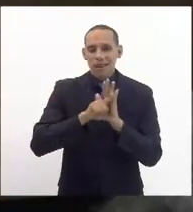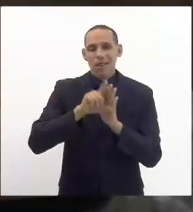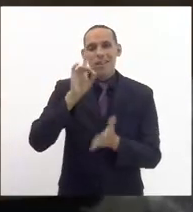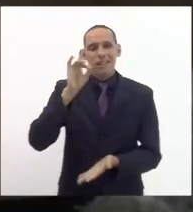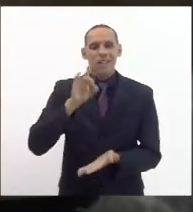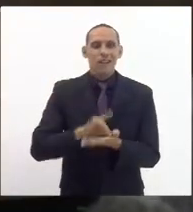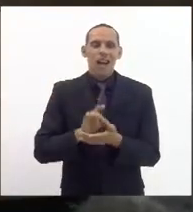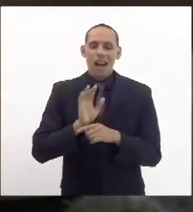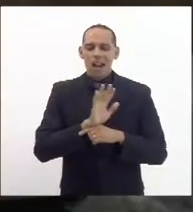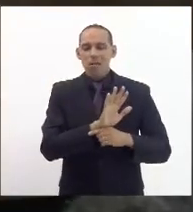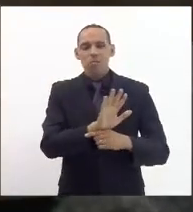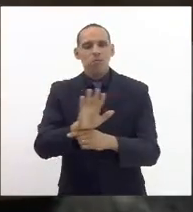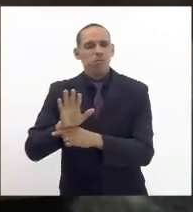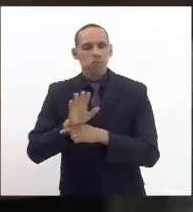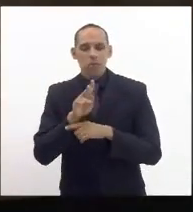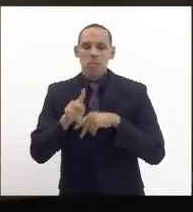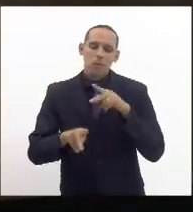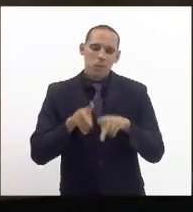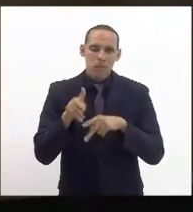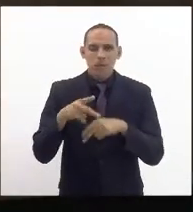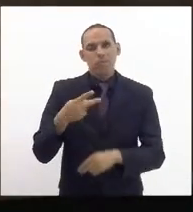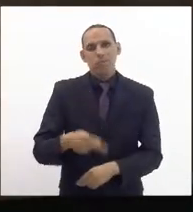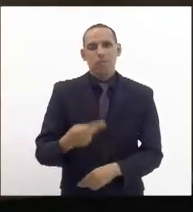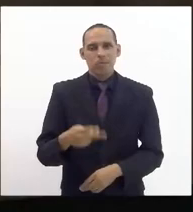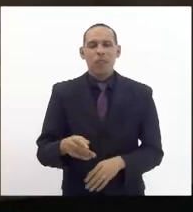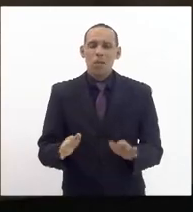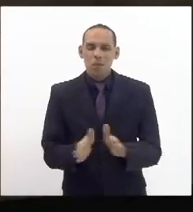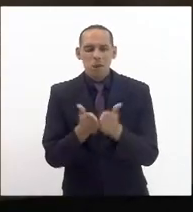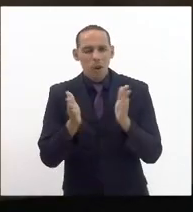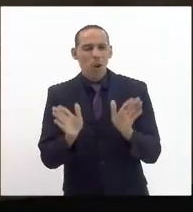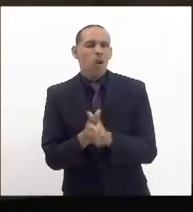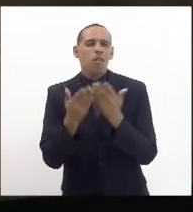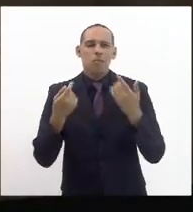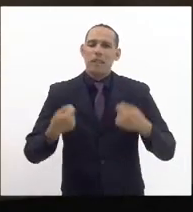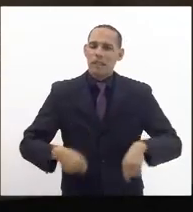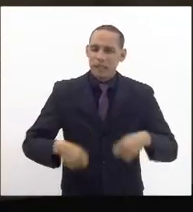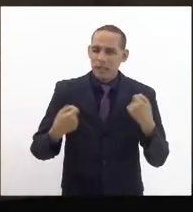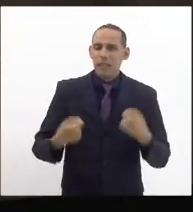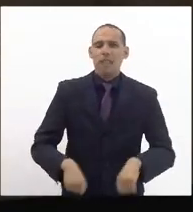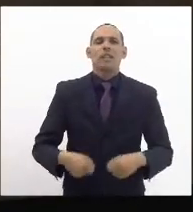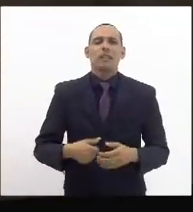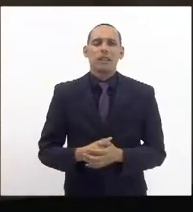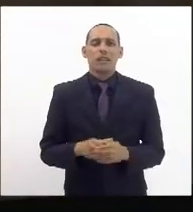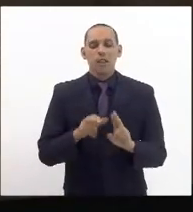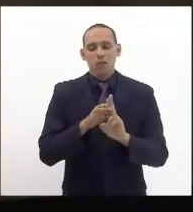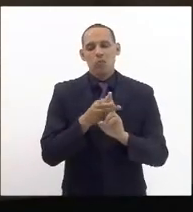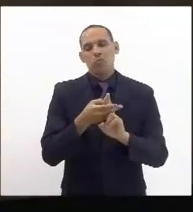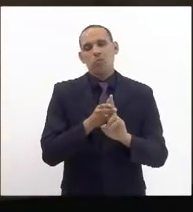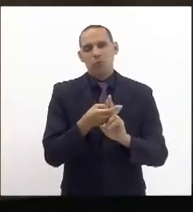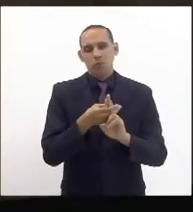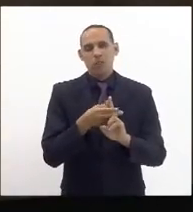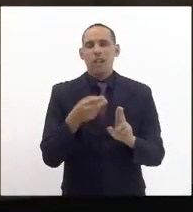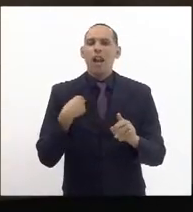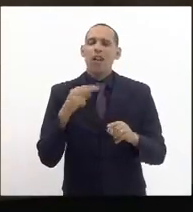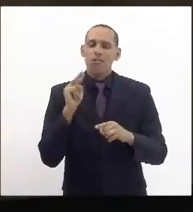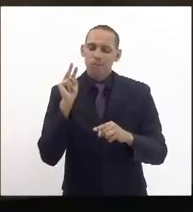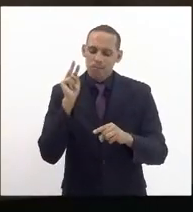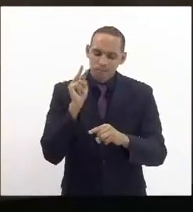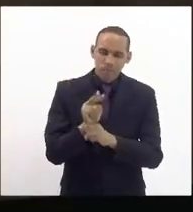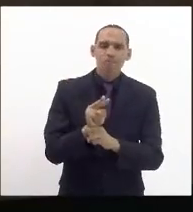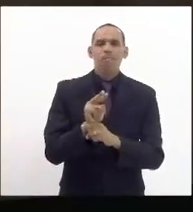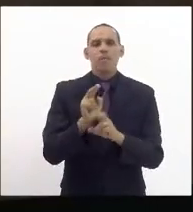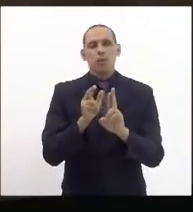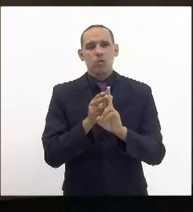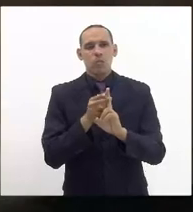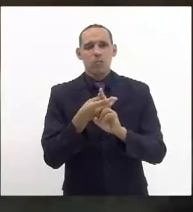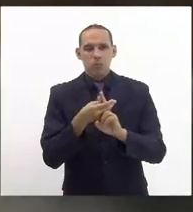venha beneficiar a nossa população pobre, carente, que tanto precisa, que necessita do SUS. E que eu defendo arduamente o